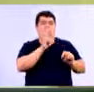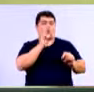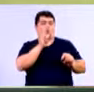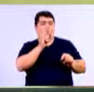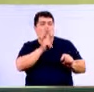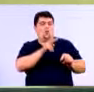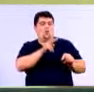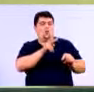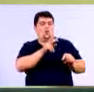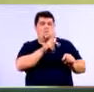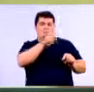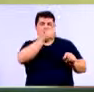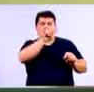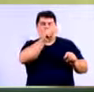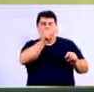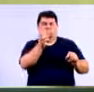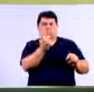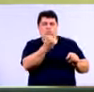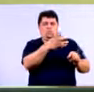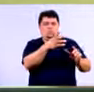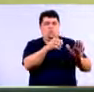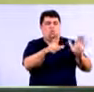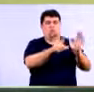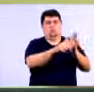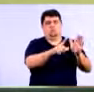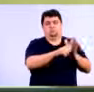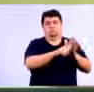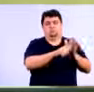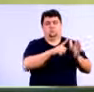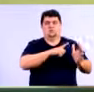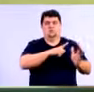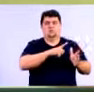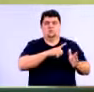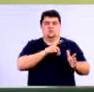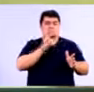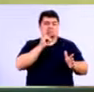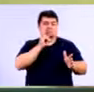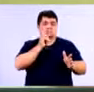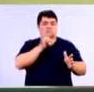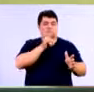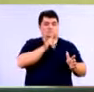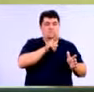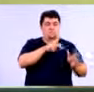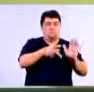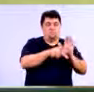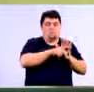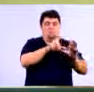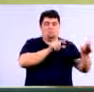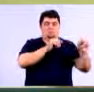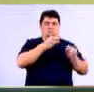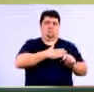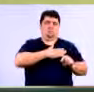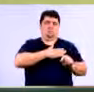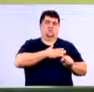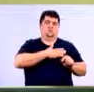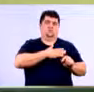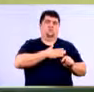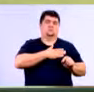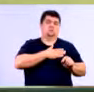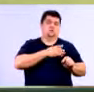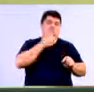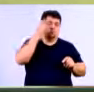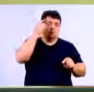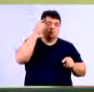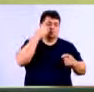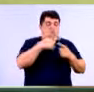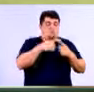ou num novo negócio, ou abrir uma nova loja, você está incorrendo em riscos que são oriundos da sua decisão. Isso é um risco não sistemático, não está